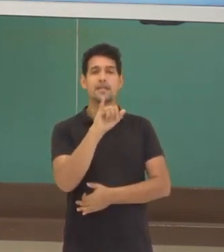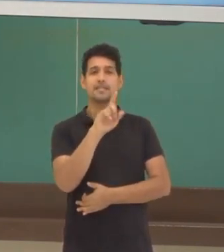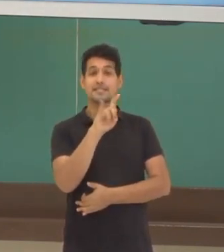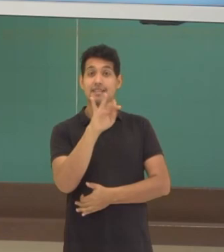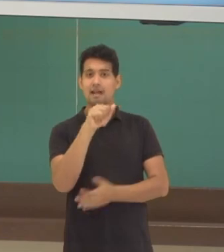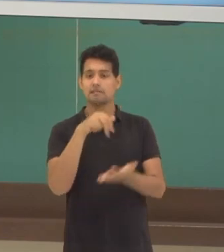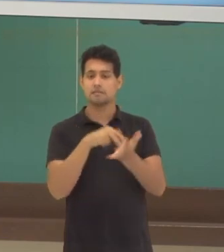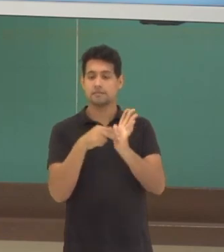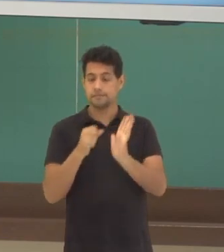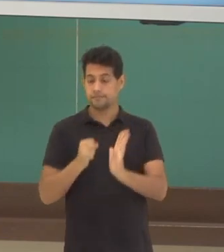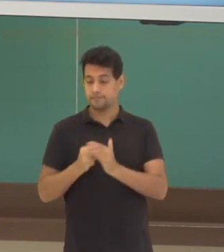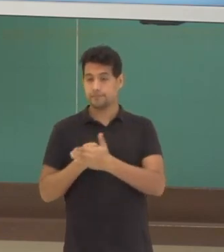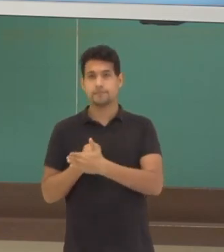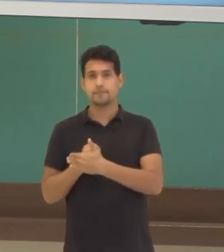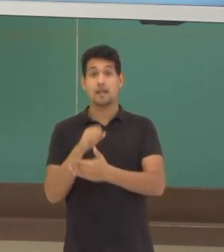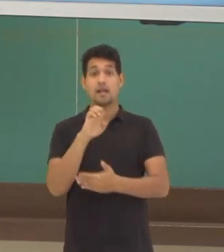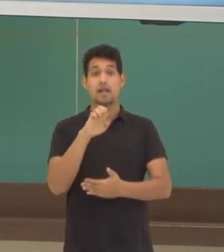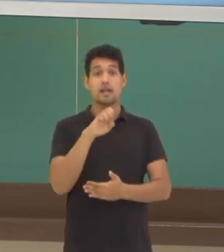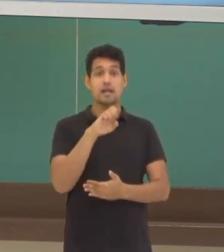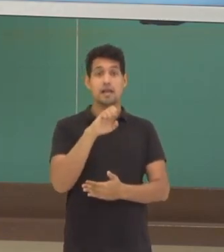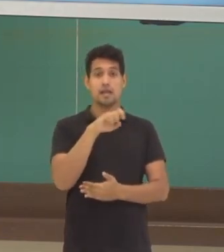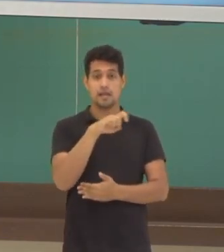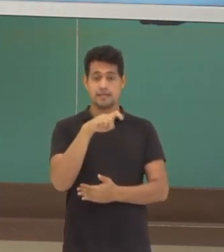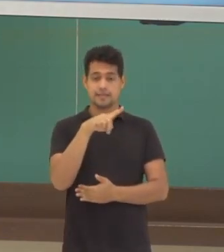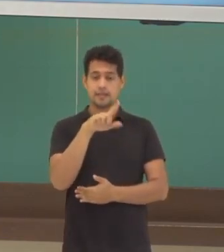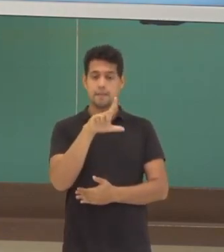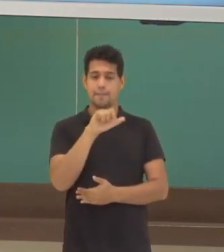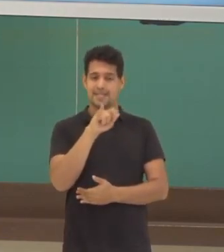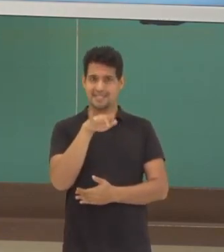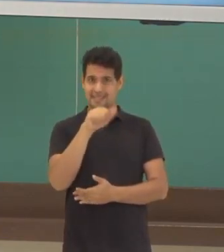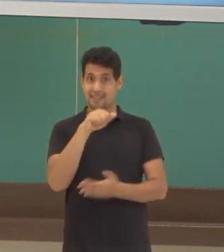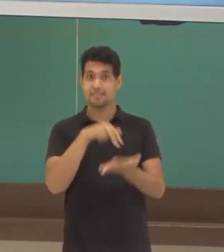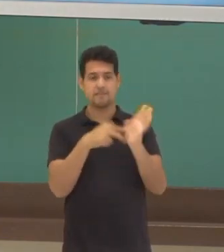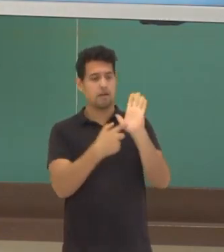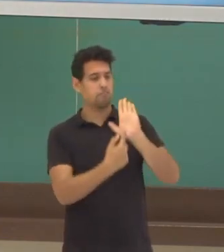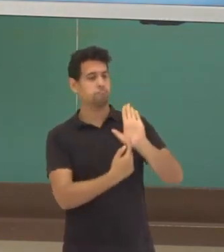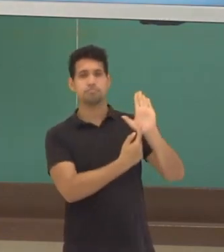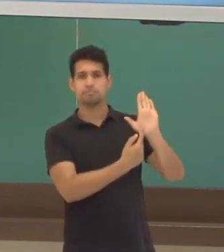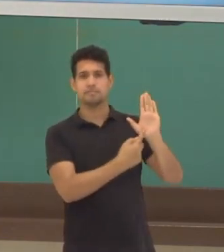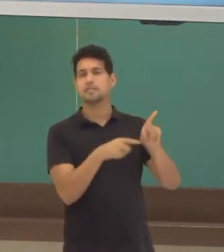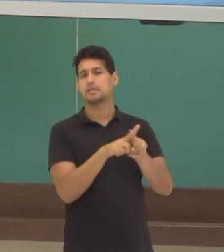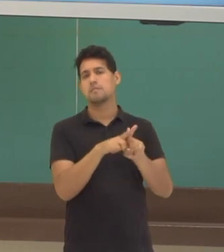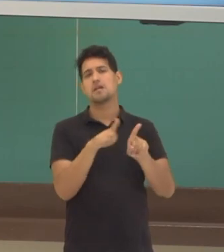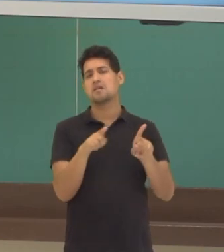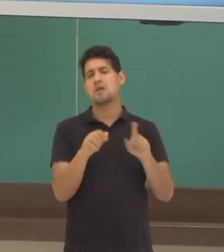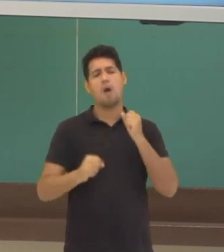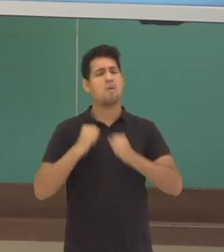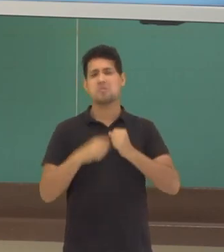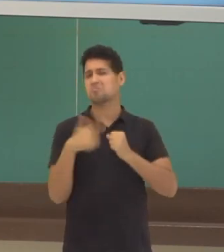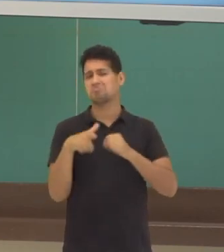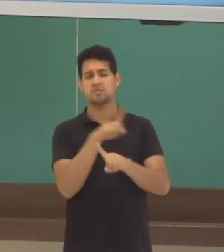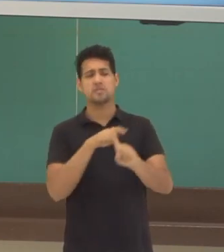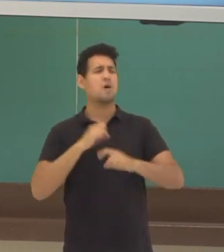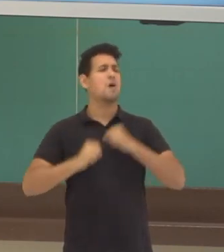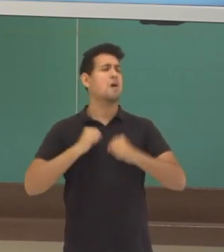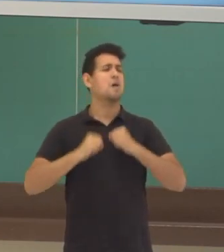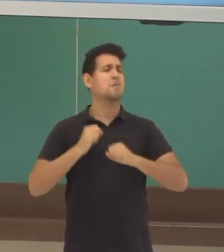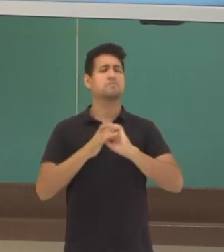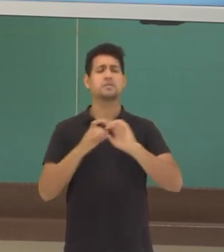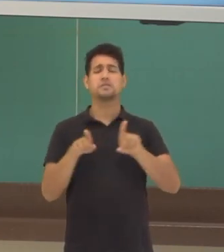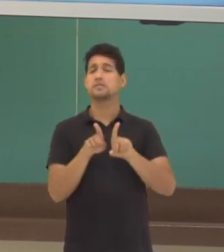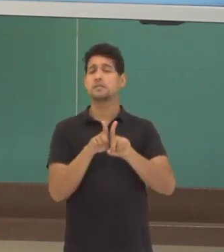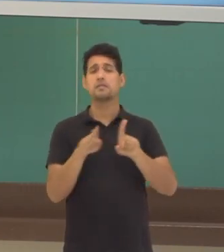com qual objetivo, então, as crianças corriam, né? Então, o autor ali, ele relata, ele vai descrevendo